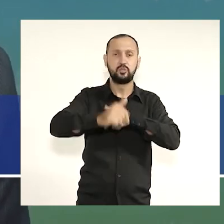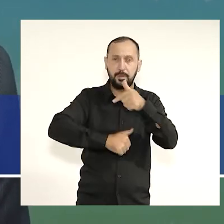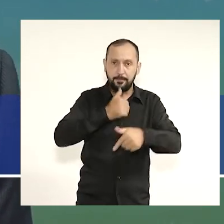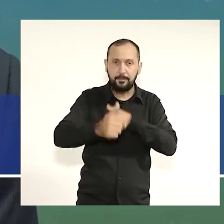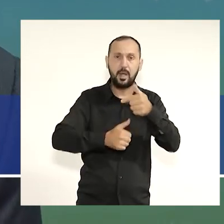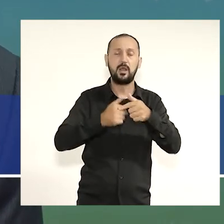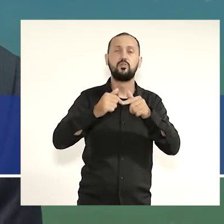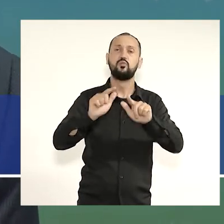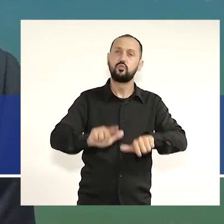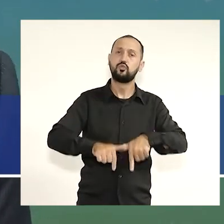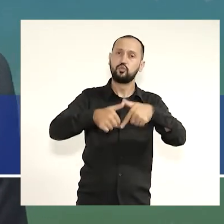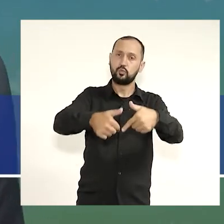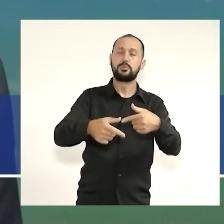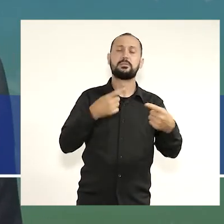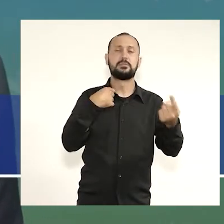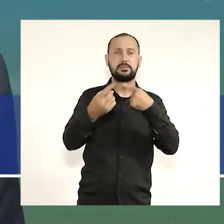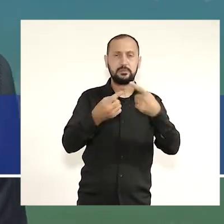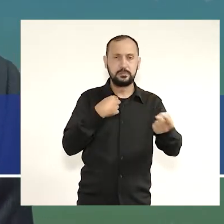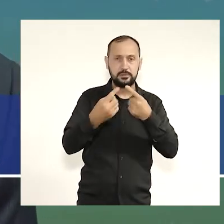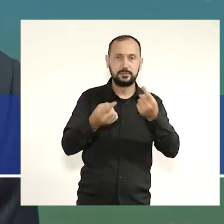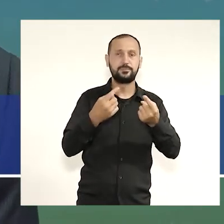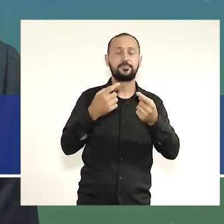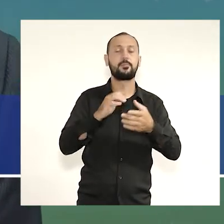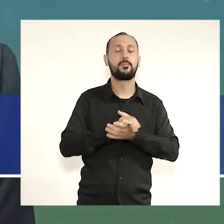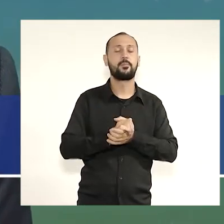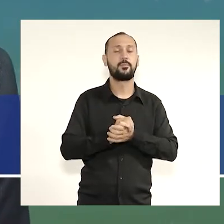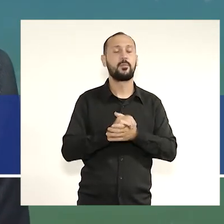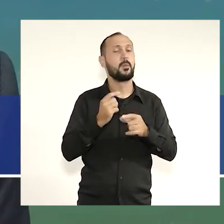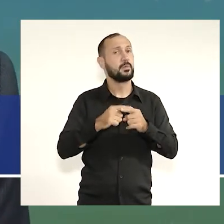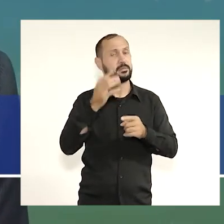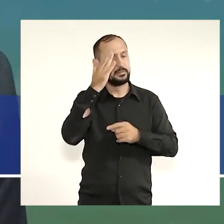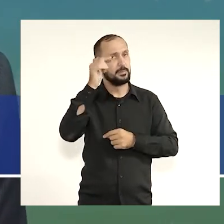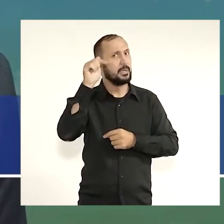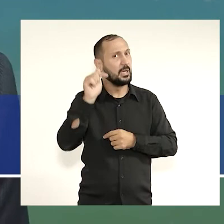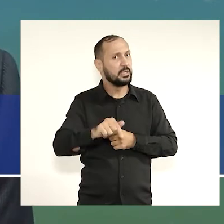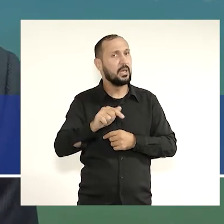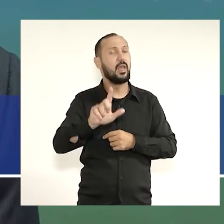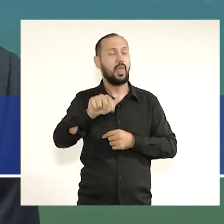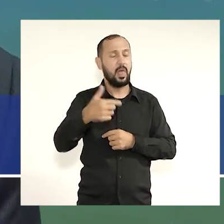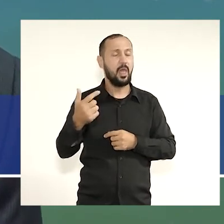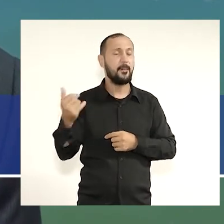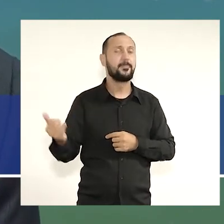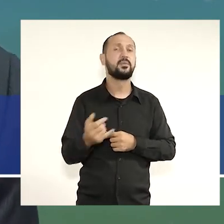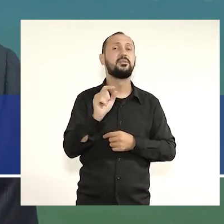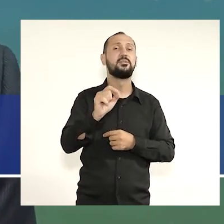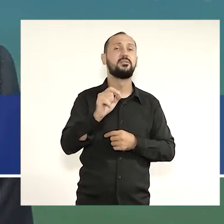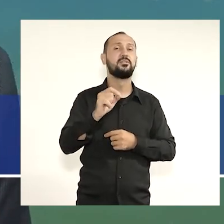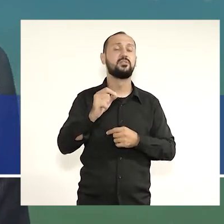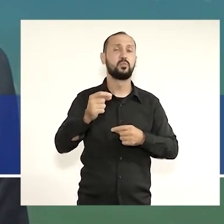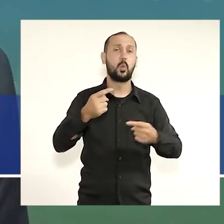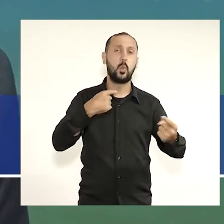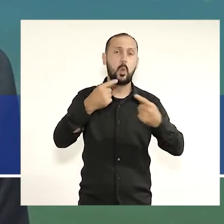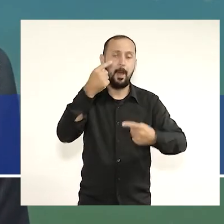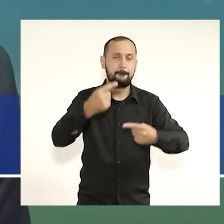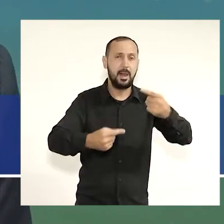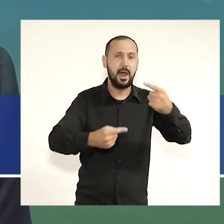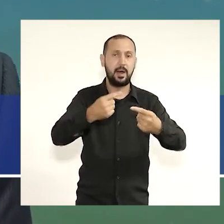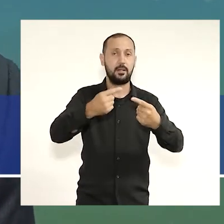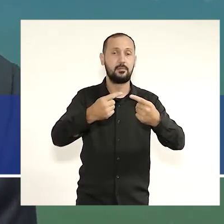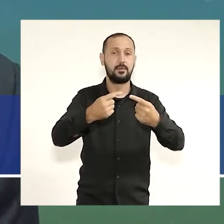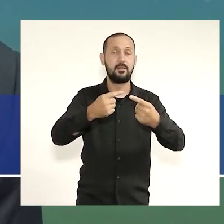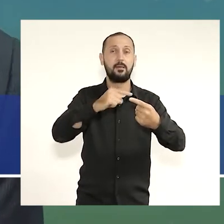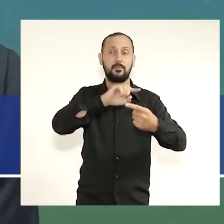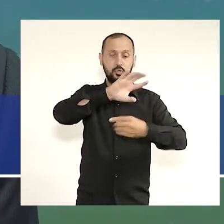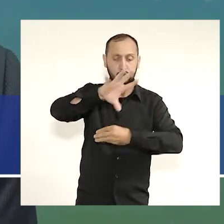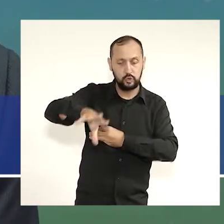projetos, de grandes discussões, de antíteses, né? Porque a casa ela é feita do debate,